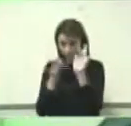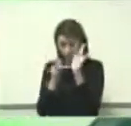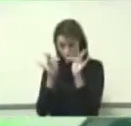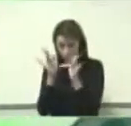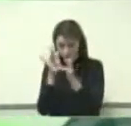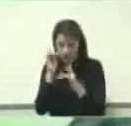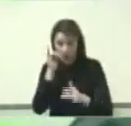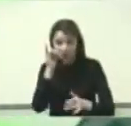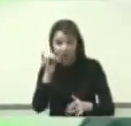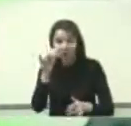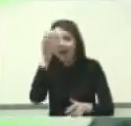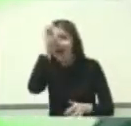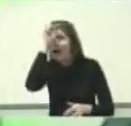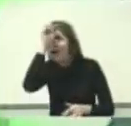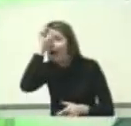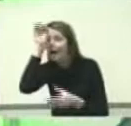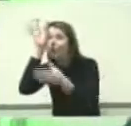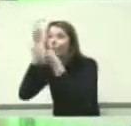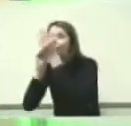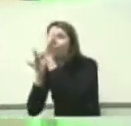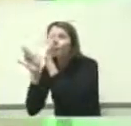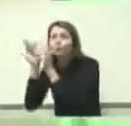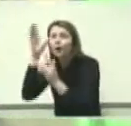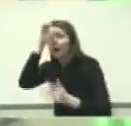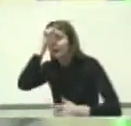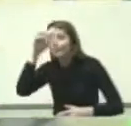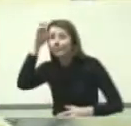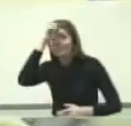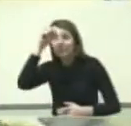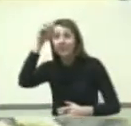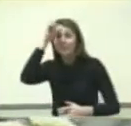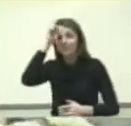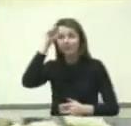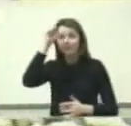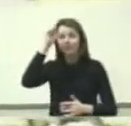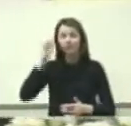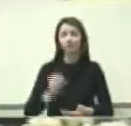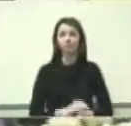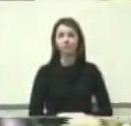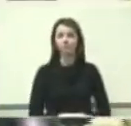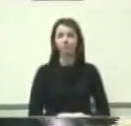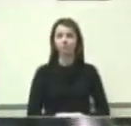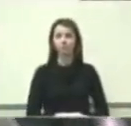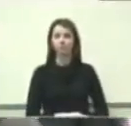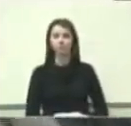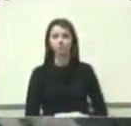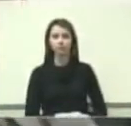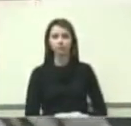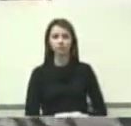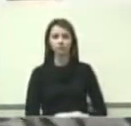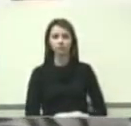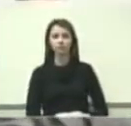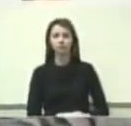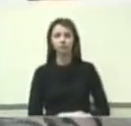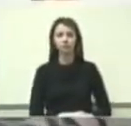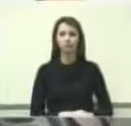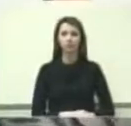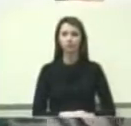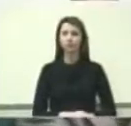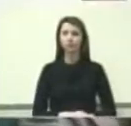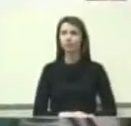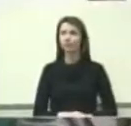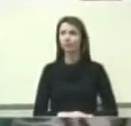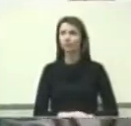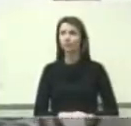aprender de mim aprenda comigo aprenda comigo Aleluia quem vem a mim meu pai